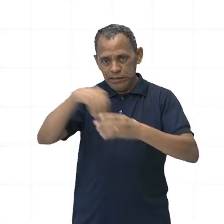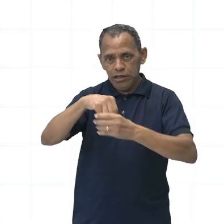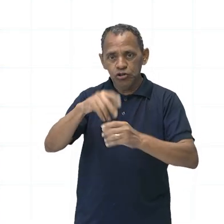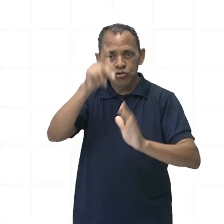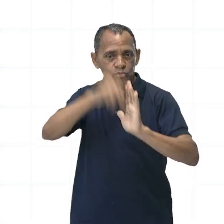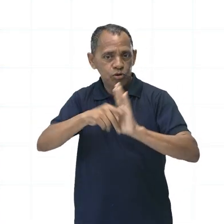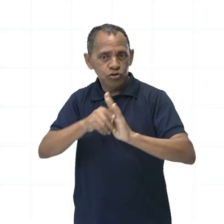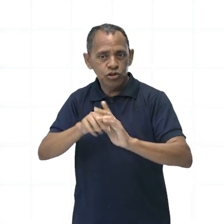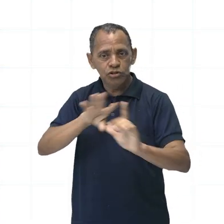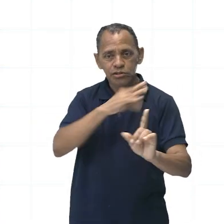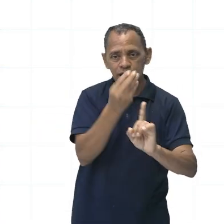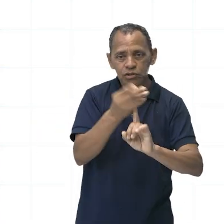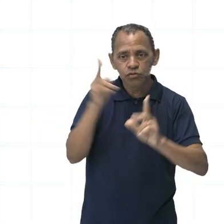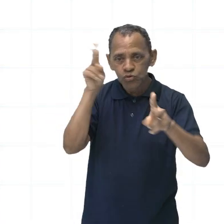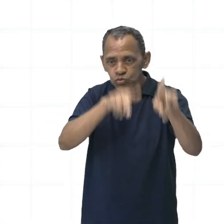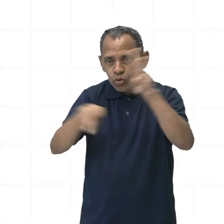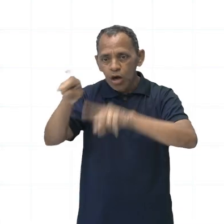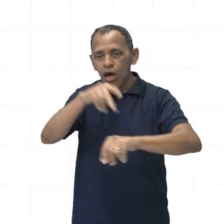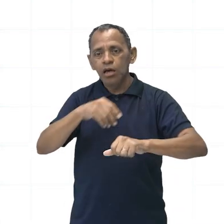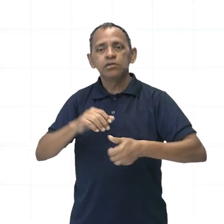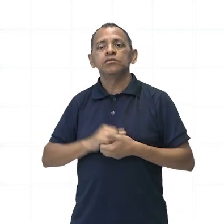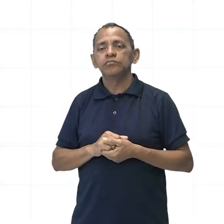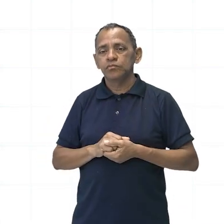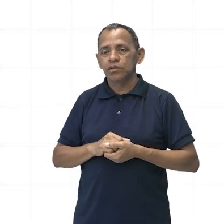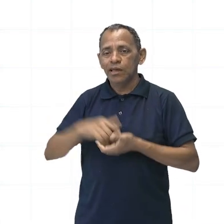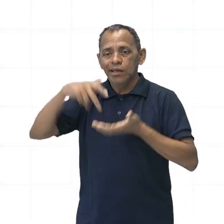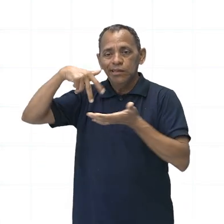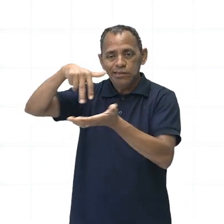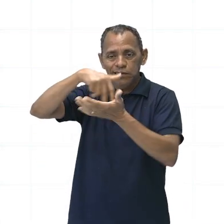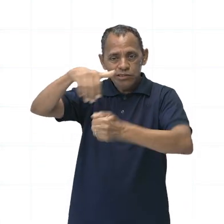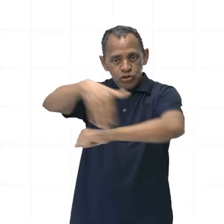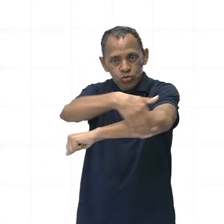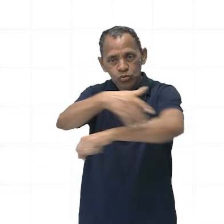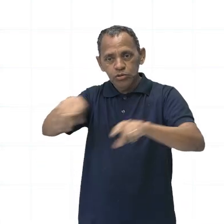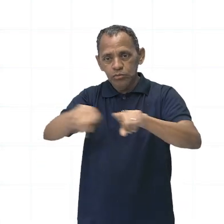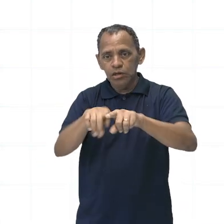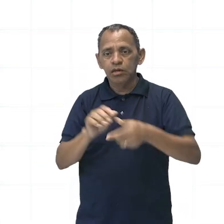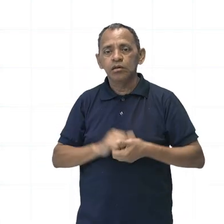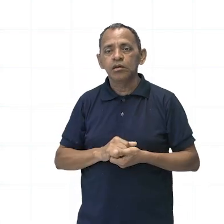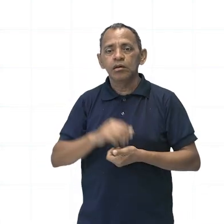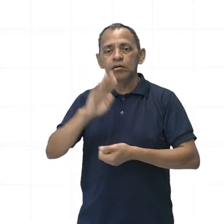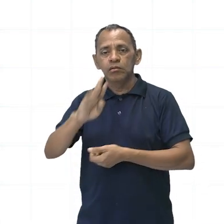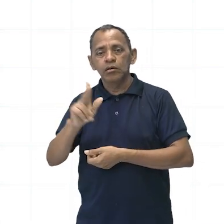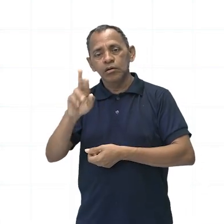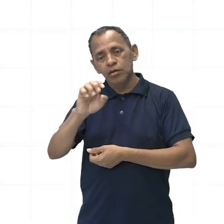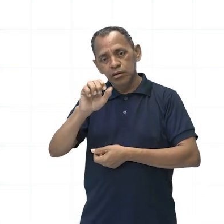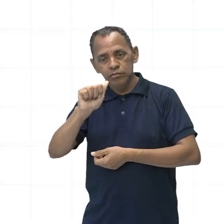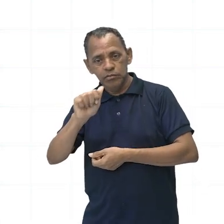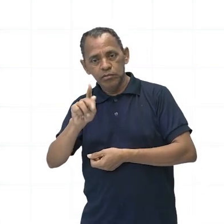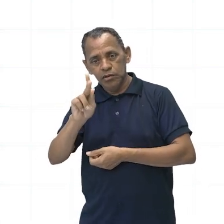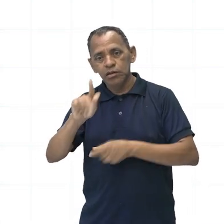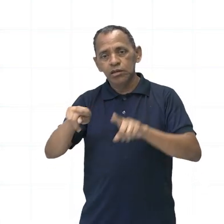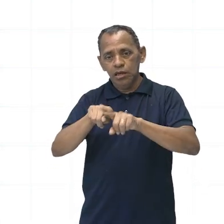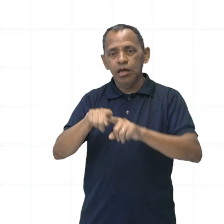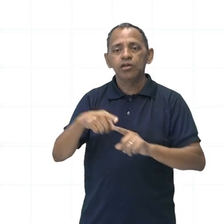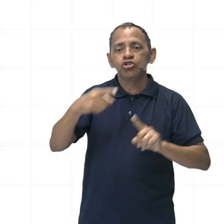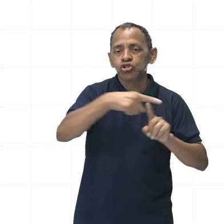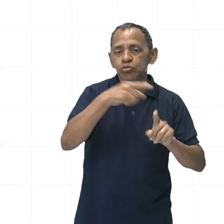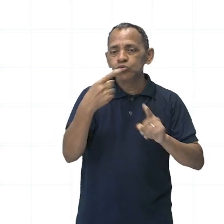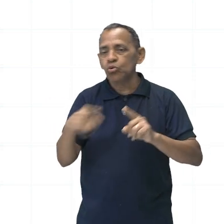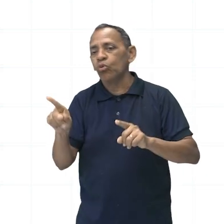street dance, que é a dança de rua. Aí nós temos o break também, que faz parte em outros estilos